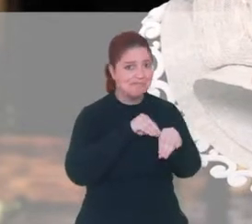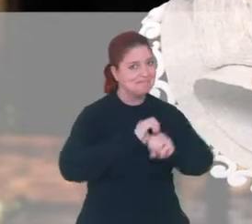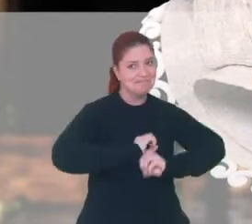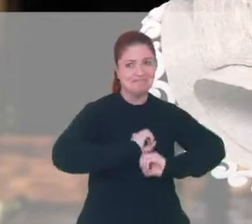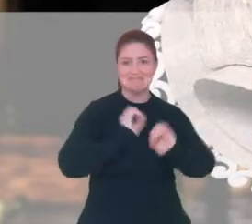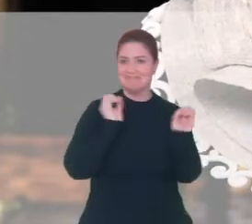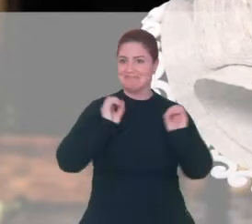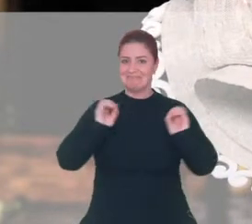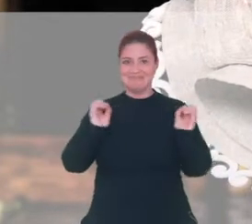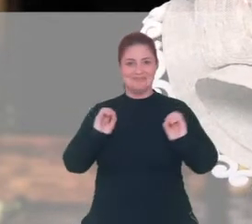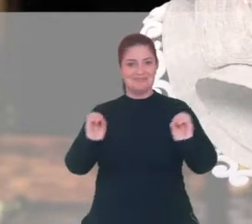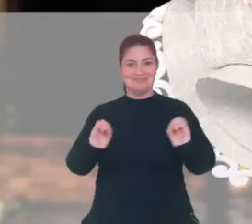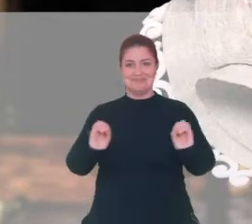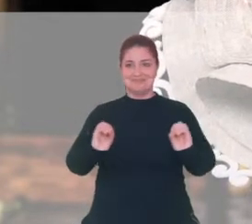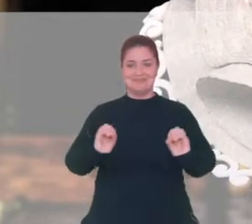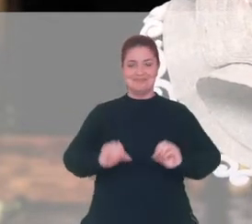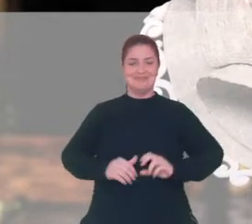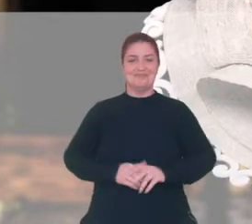carrapicho.